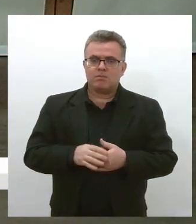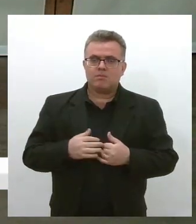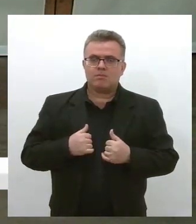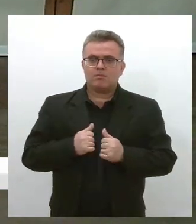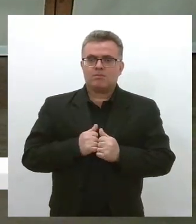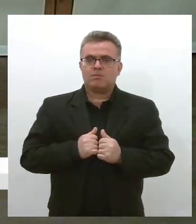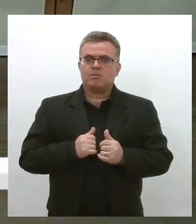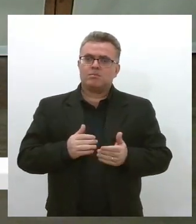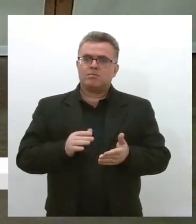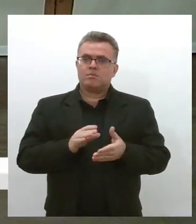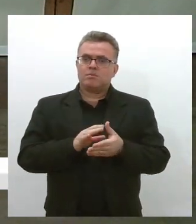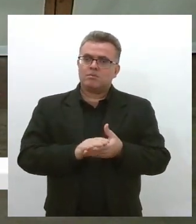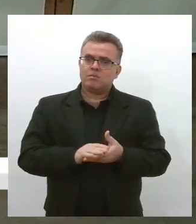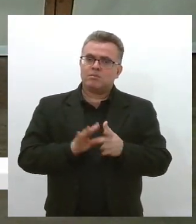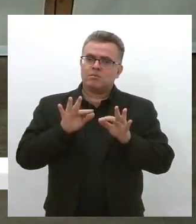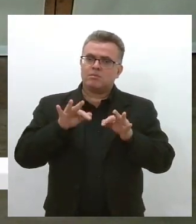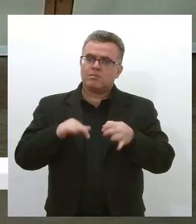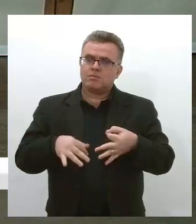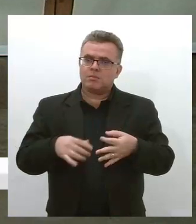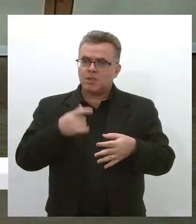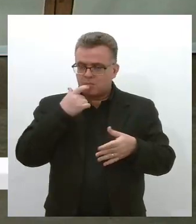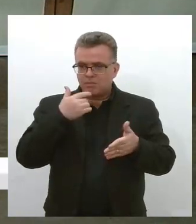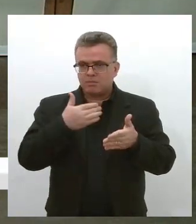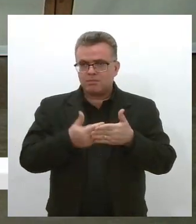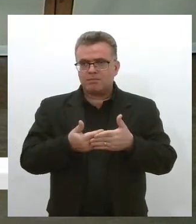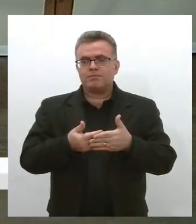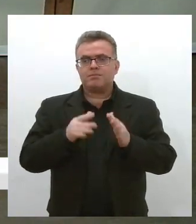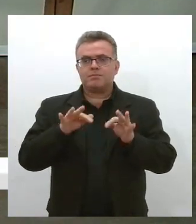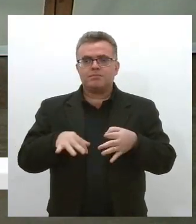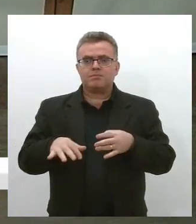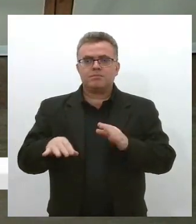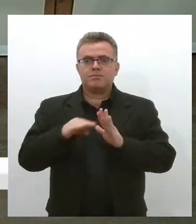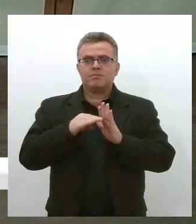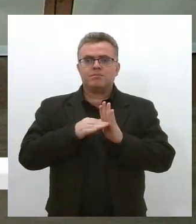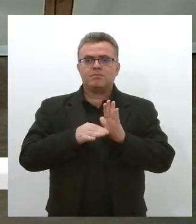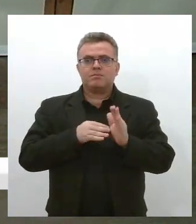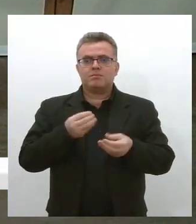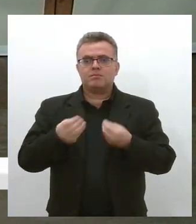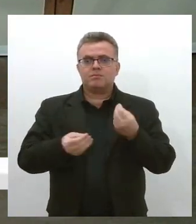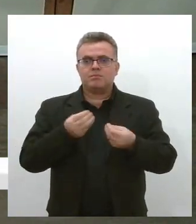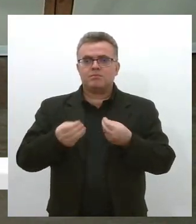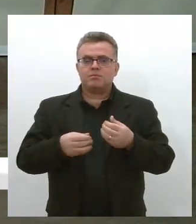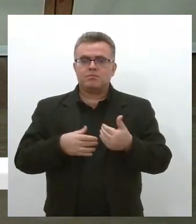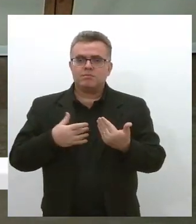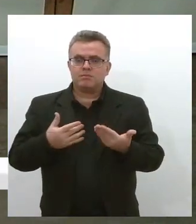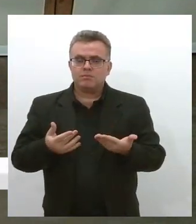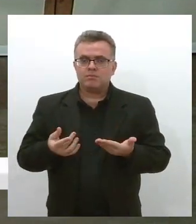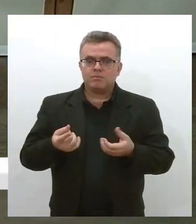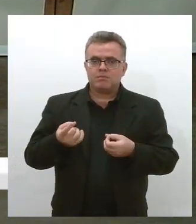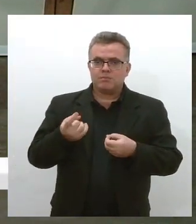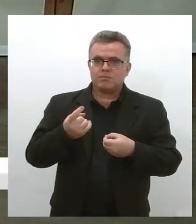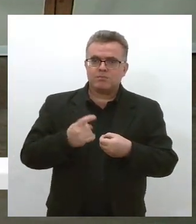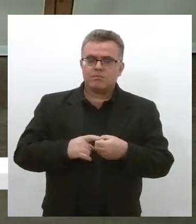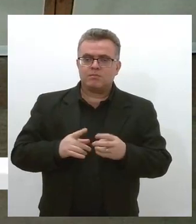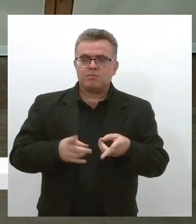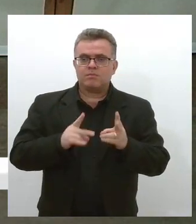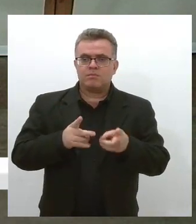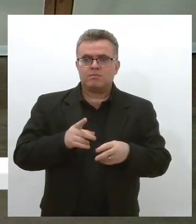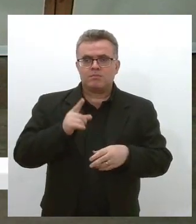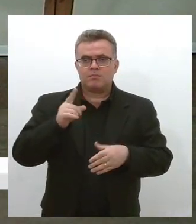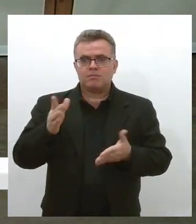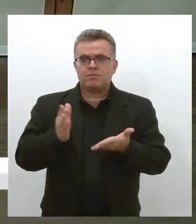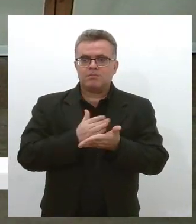A gente está chegando aqui perto do final do programa, e eu queria que você retomar aqui a questão do seu livro, né?